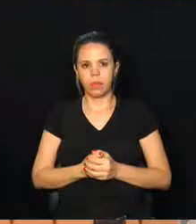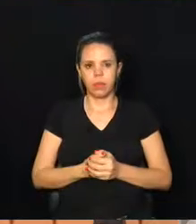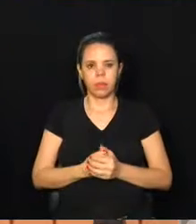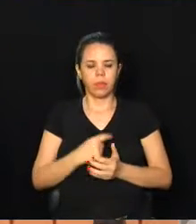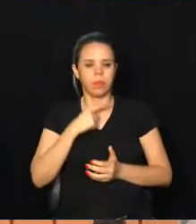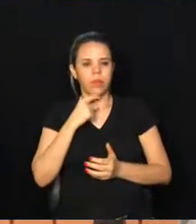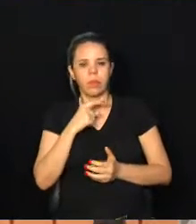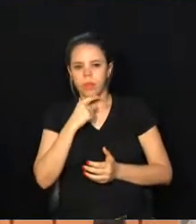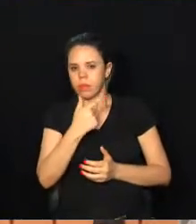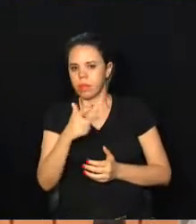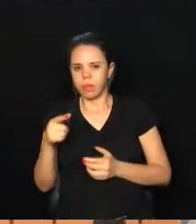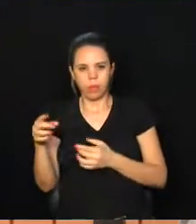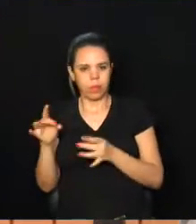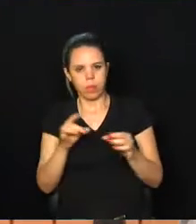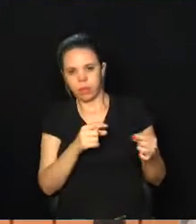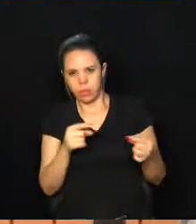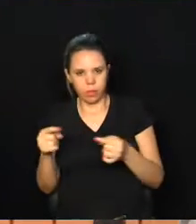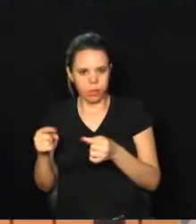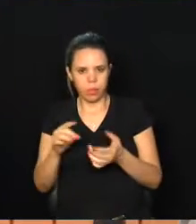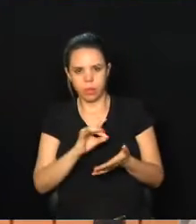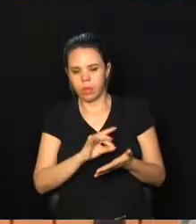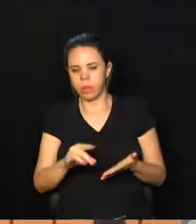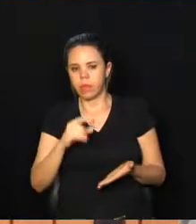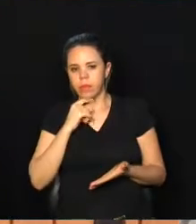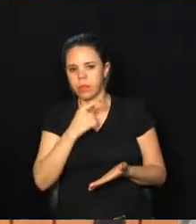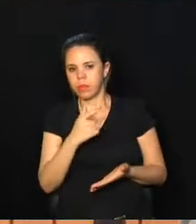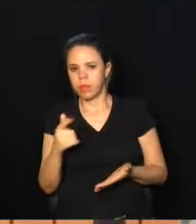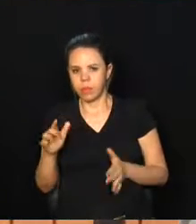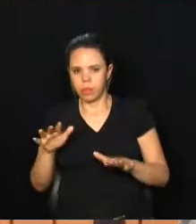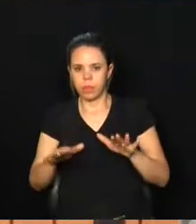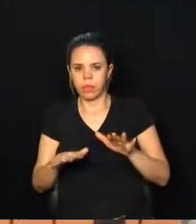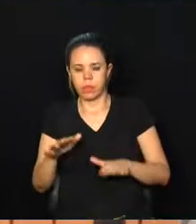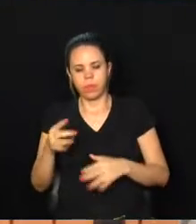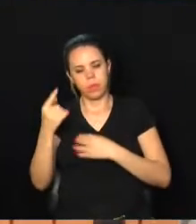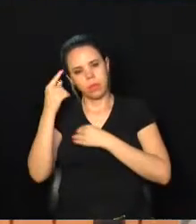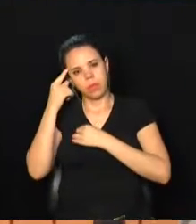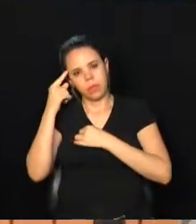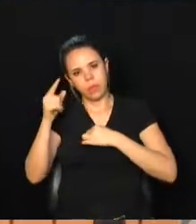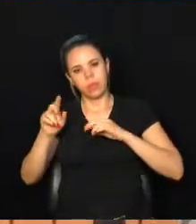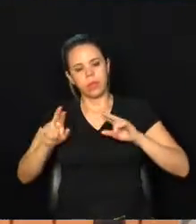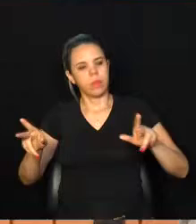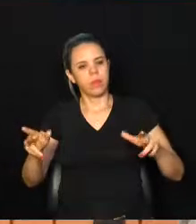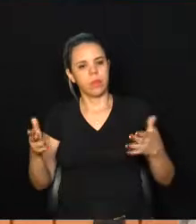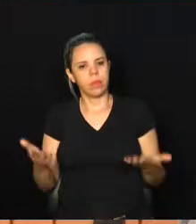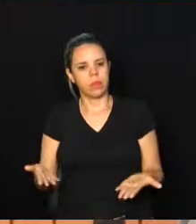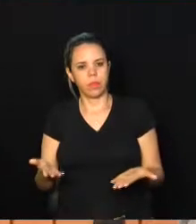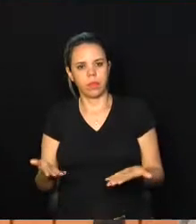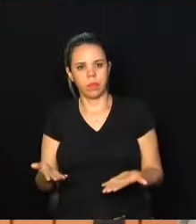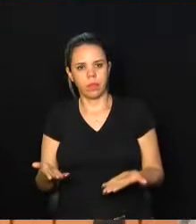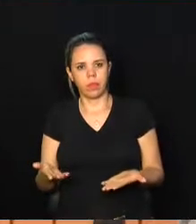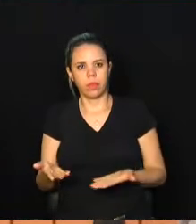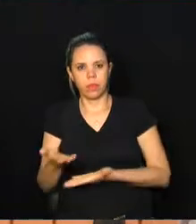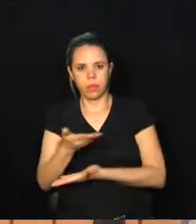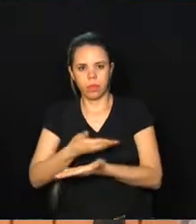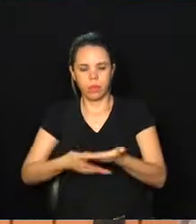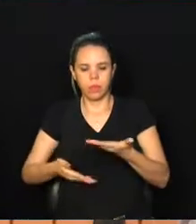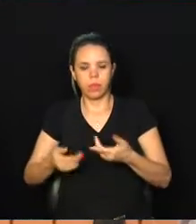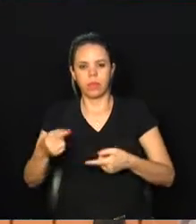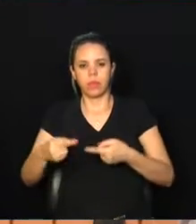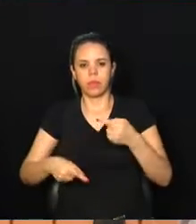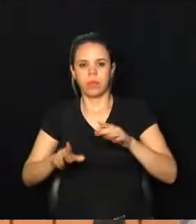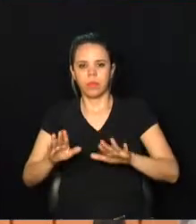Ninguém aqui é inimigo, nós temos, às vezes, ideias diferentes, mas nós convergimos para o que é o